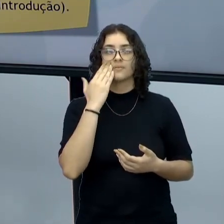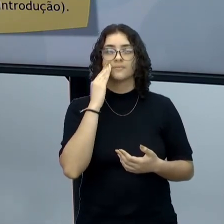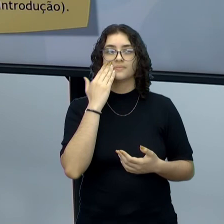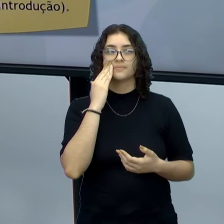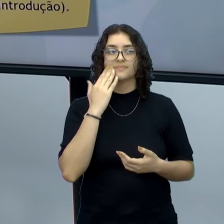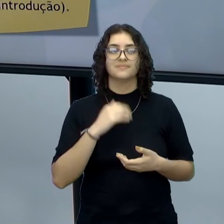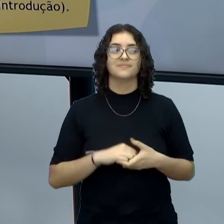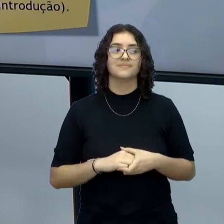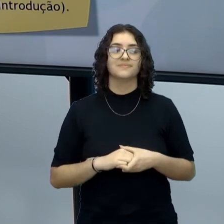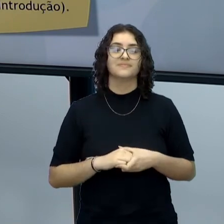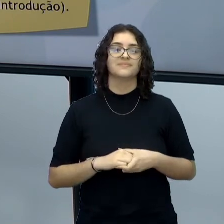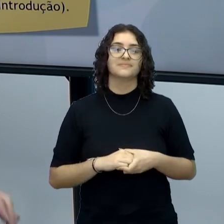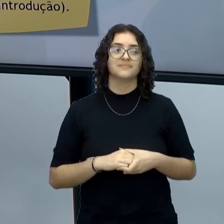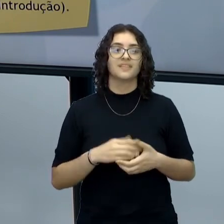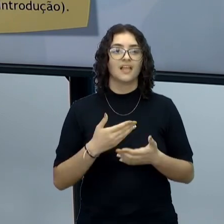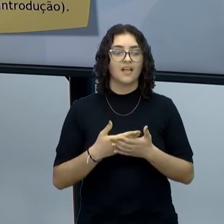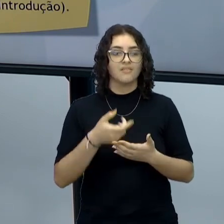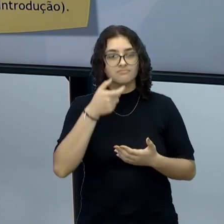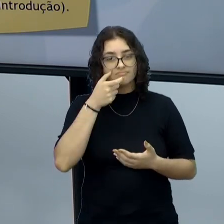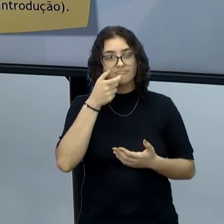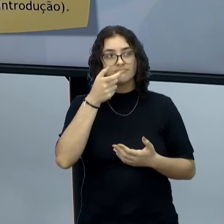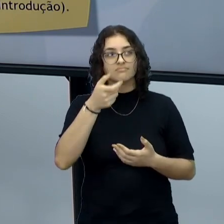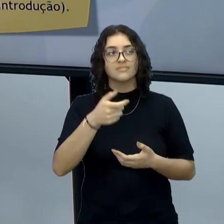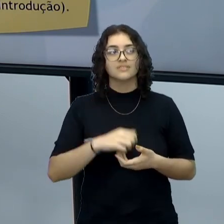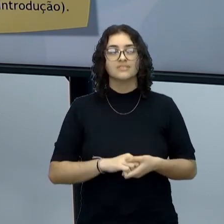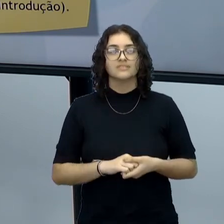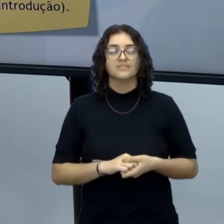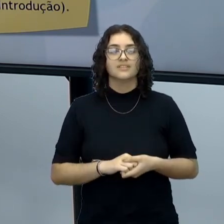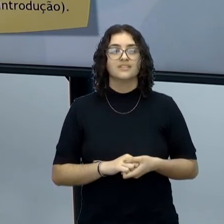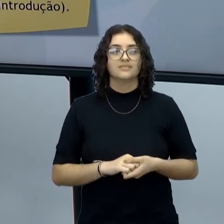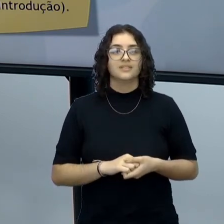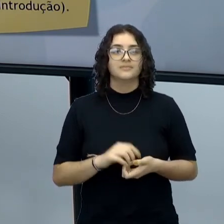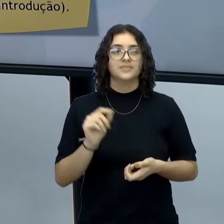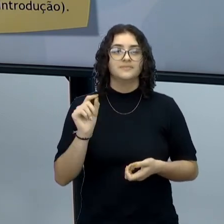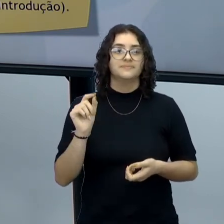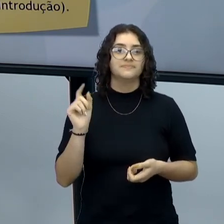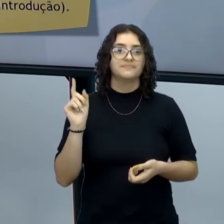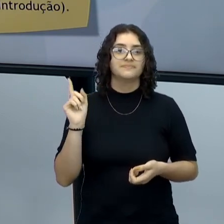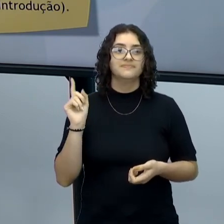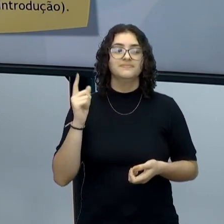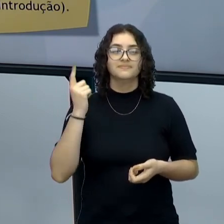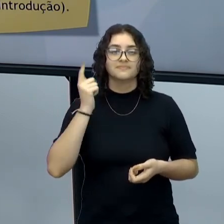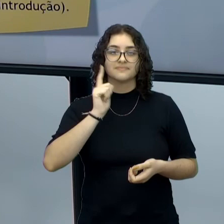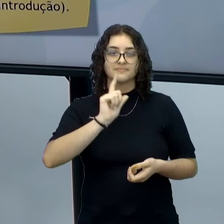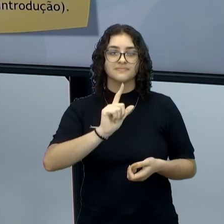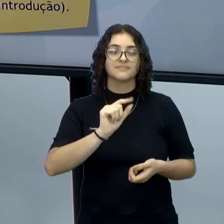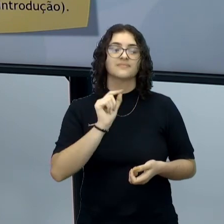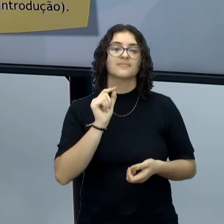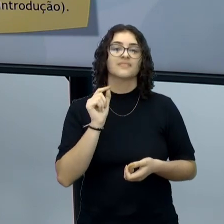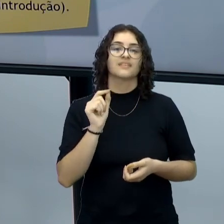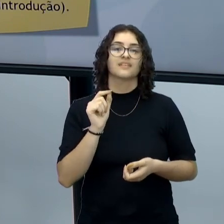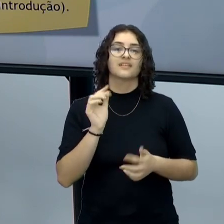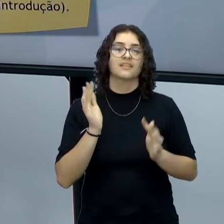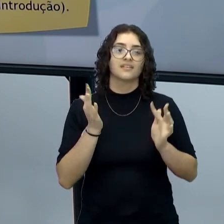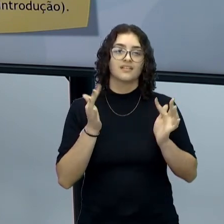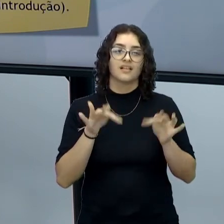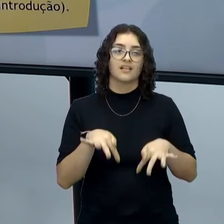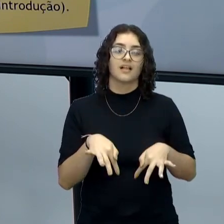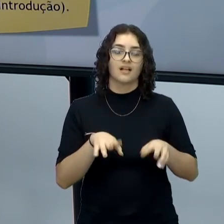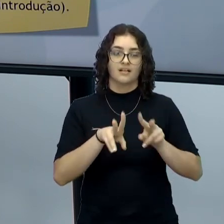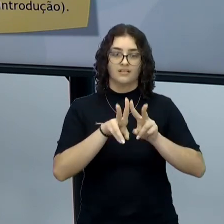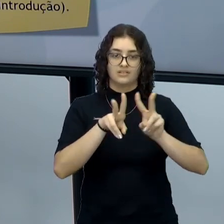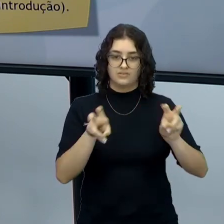né? Tenha sido uma aula interessante e que a gente tenha realmente conseguido amarrar e terminar o